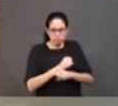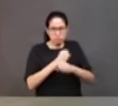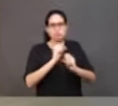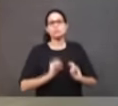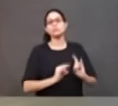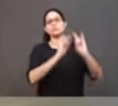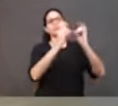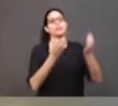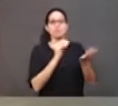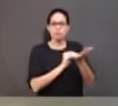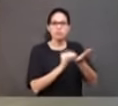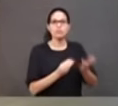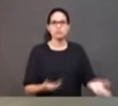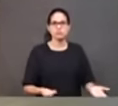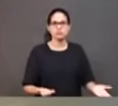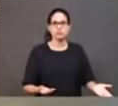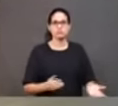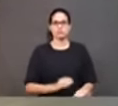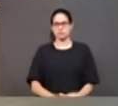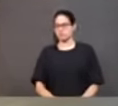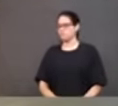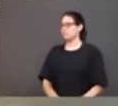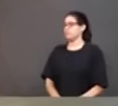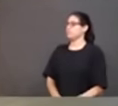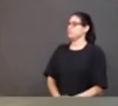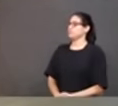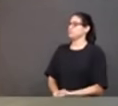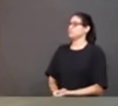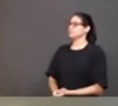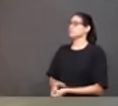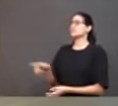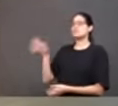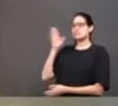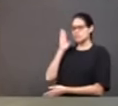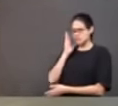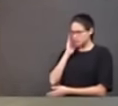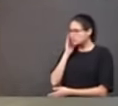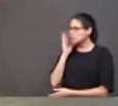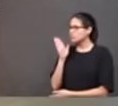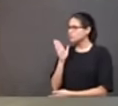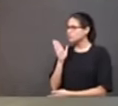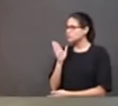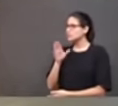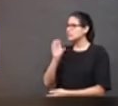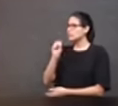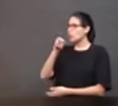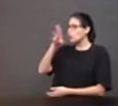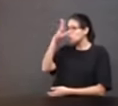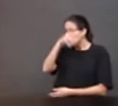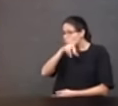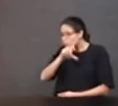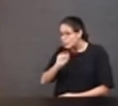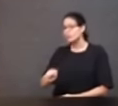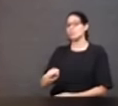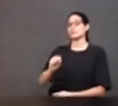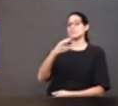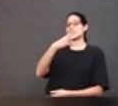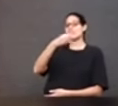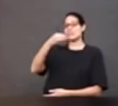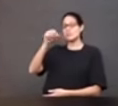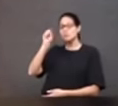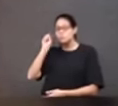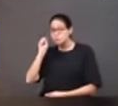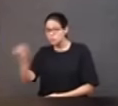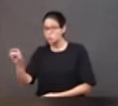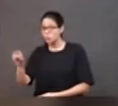Professor Arquimedes, um minuto. O senhor sabe, professor Valder, que dos cerca de 8.300.000 que a nossa gestão